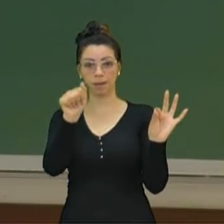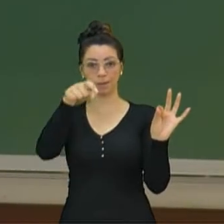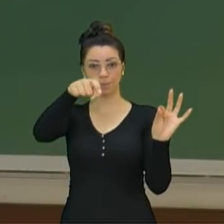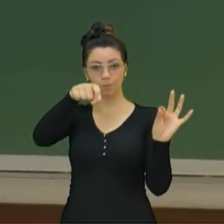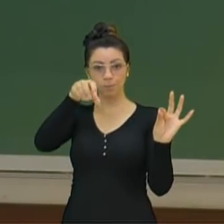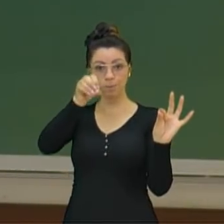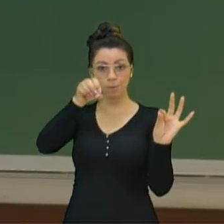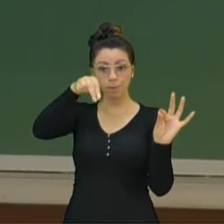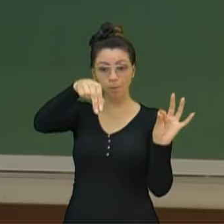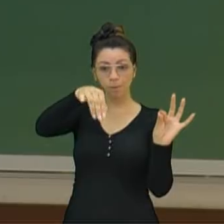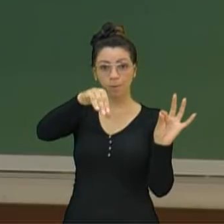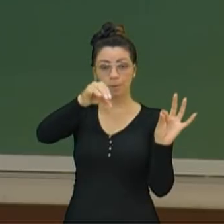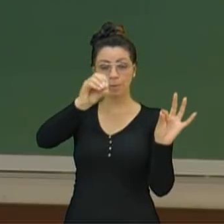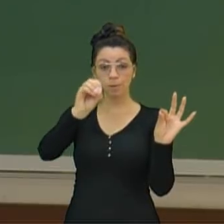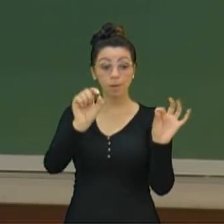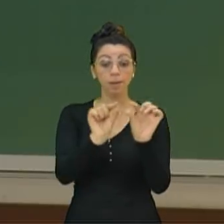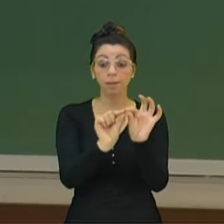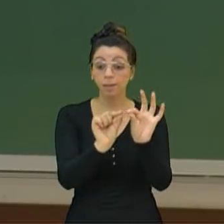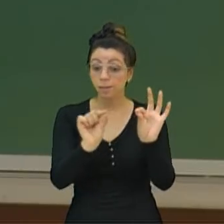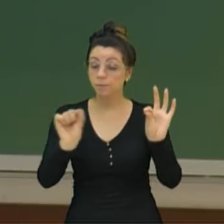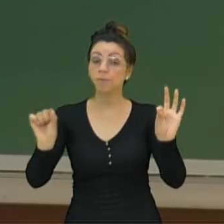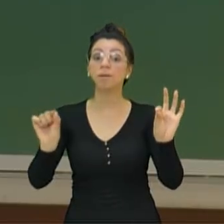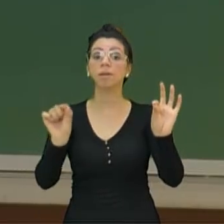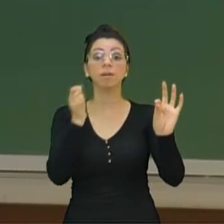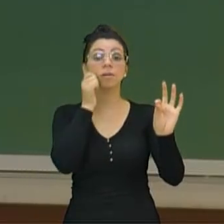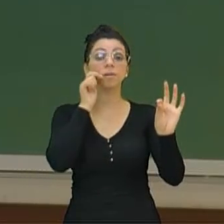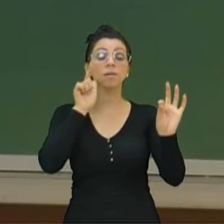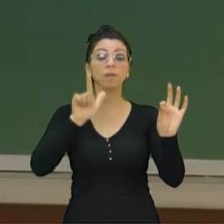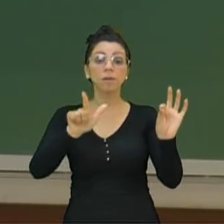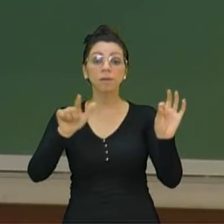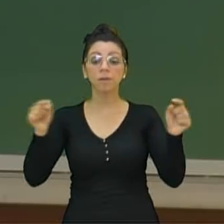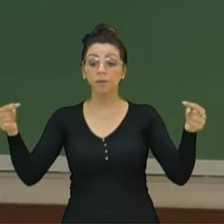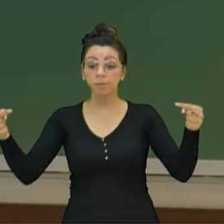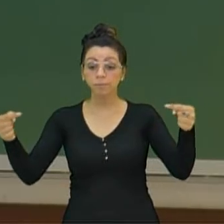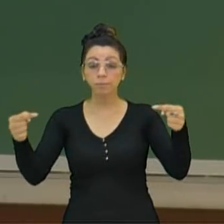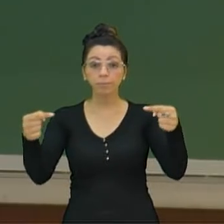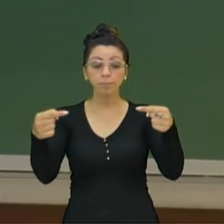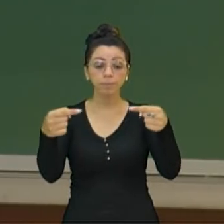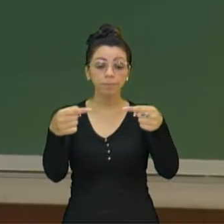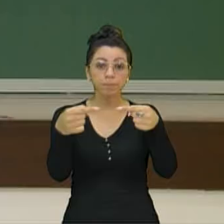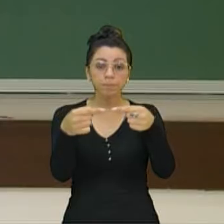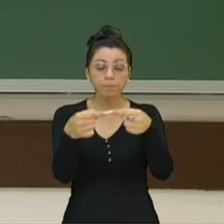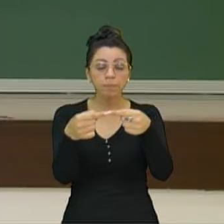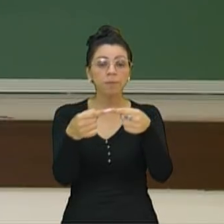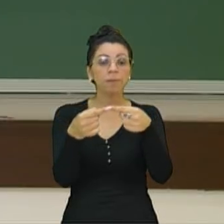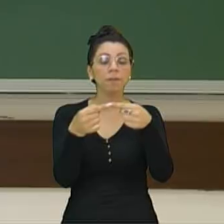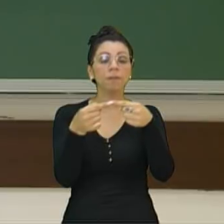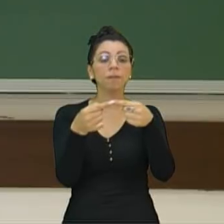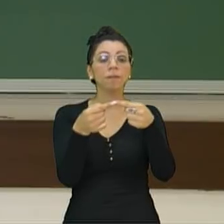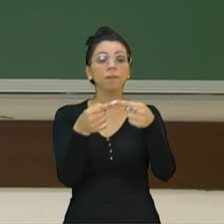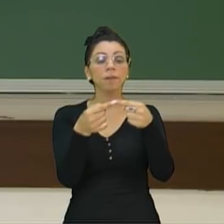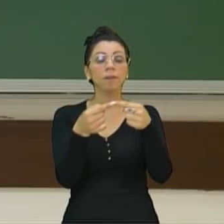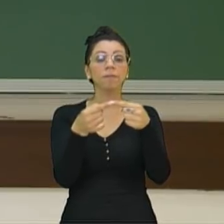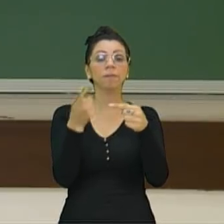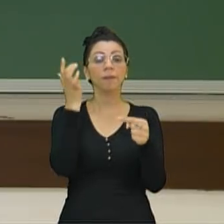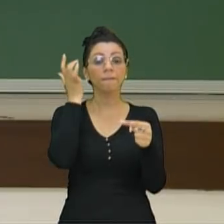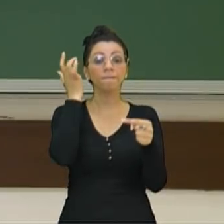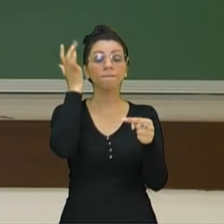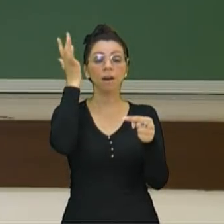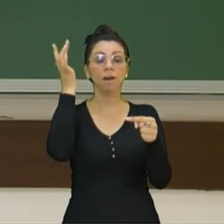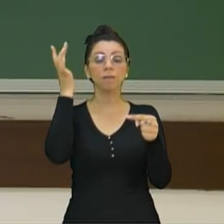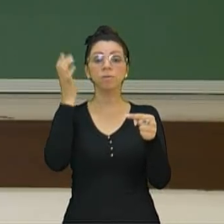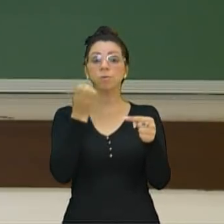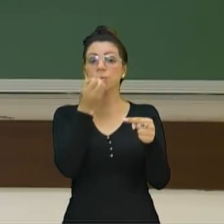axônio. Essas estruturas em azul é a bainha de mielina, que facilita a transmissão